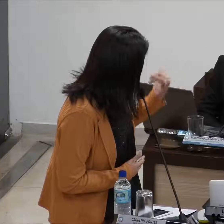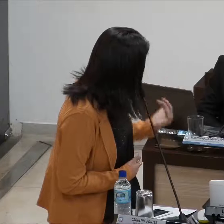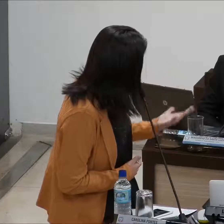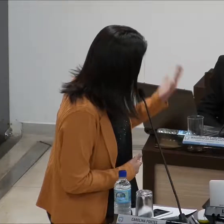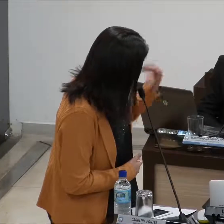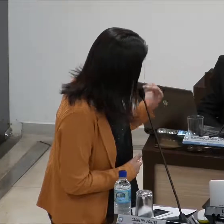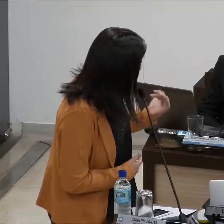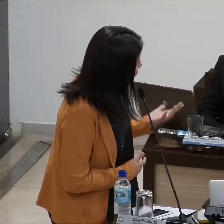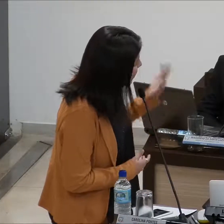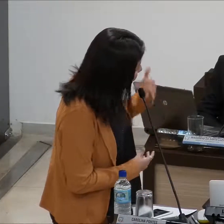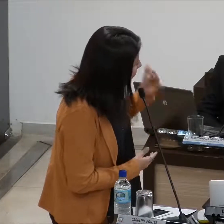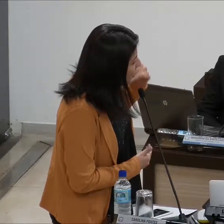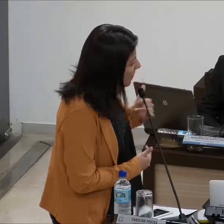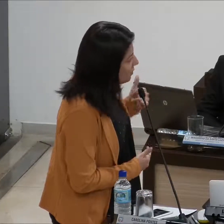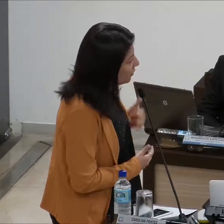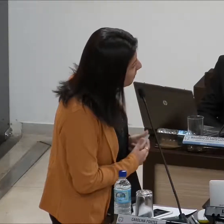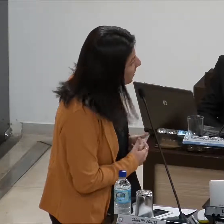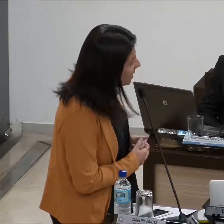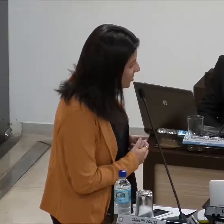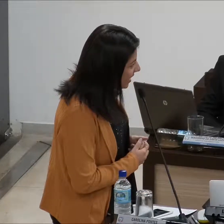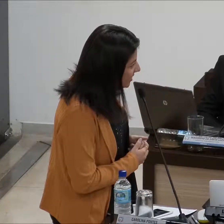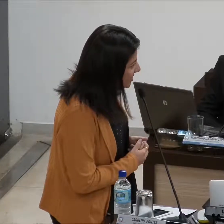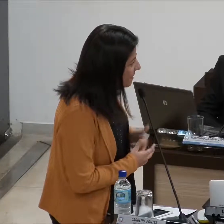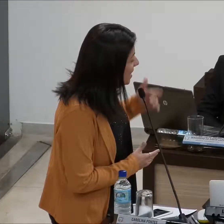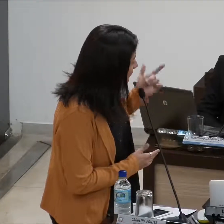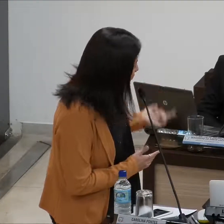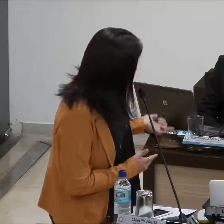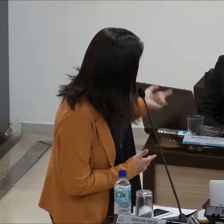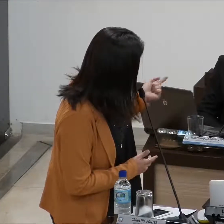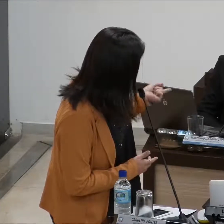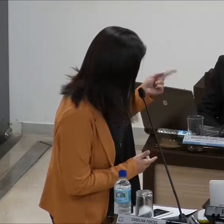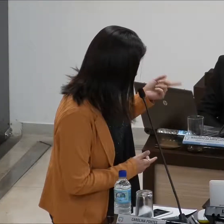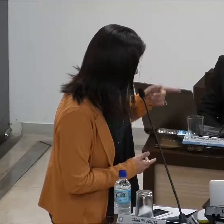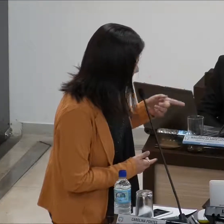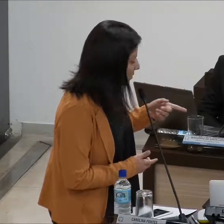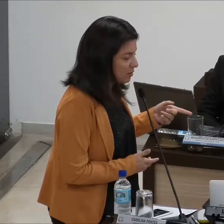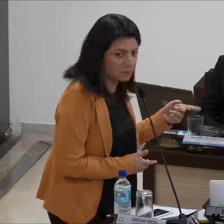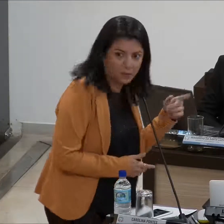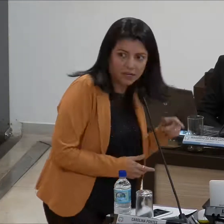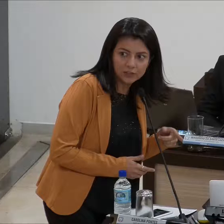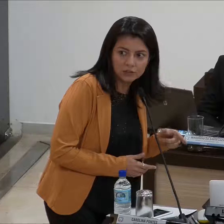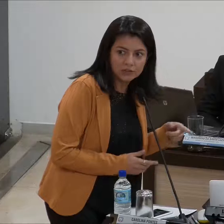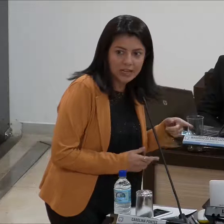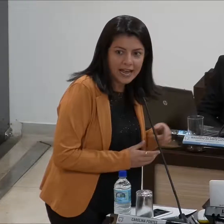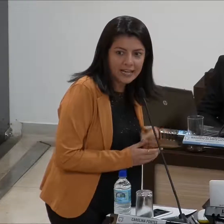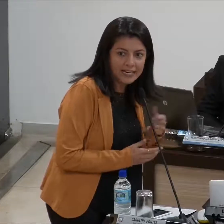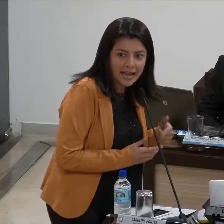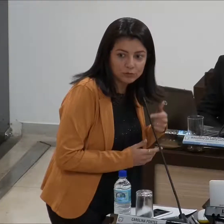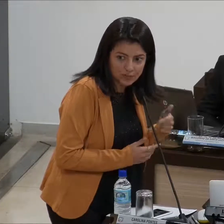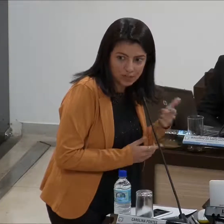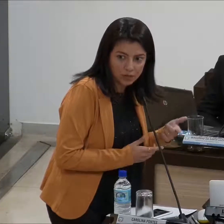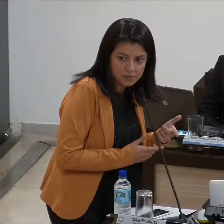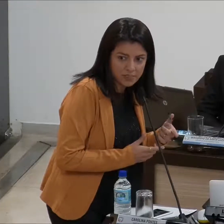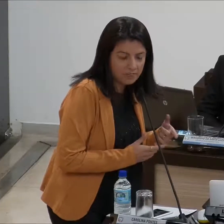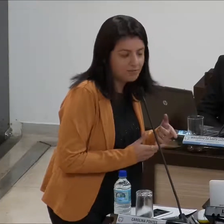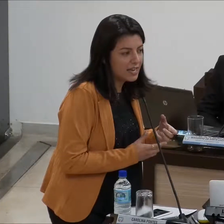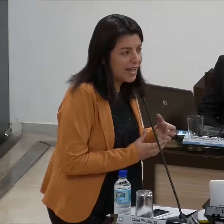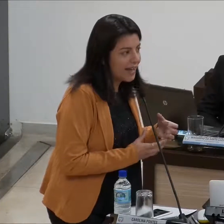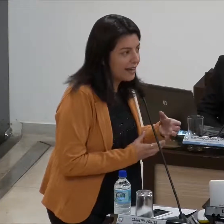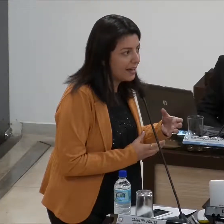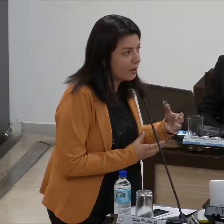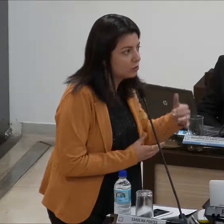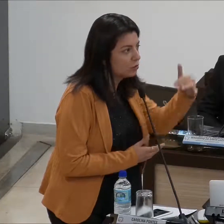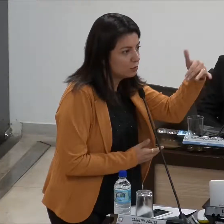justamente para essas cidades que anteriormente foram planejadas. E muitos dos planos ligados,